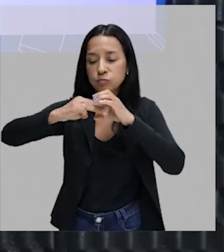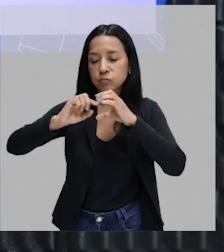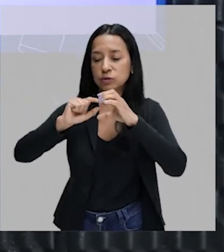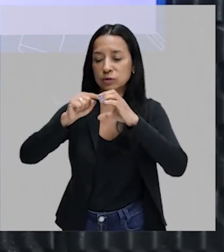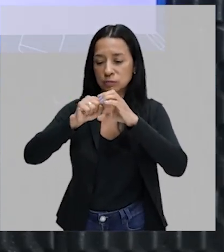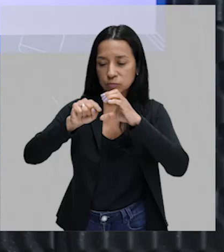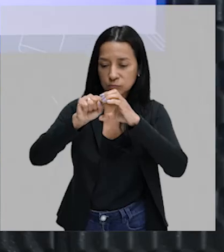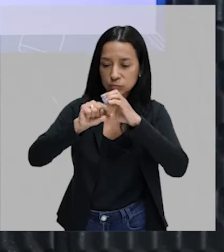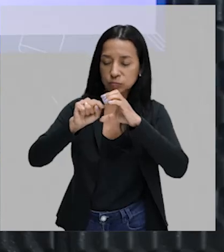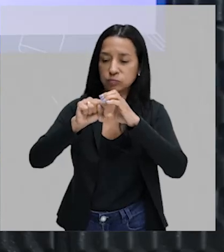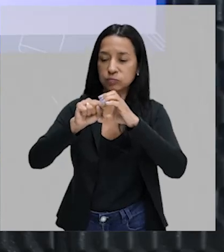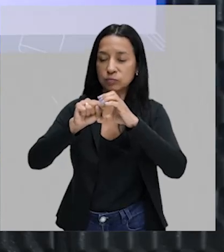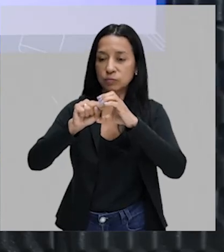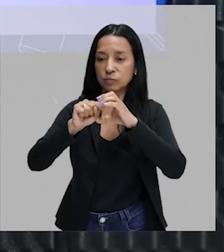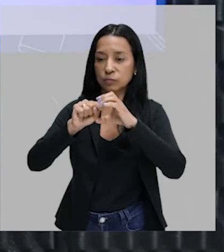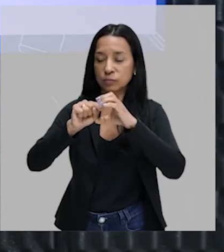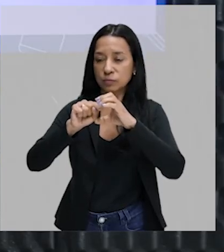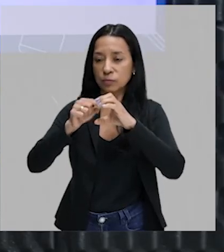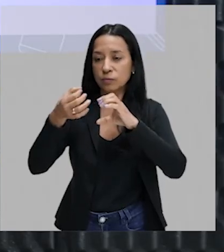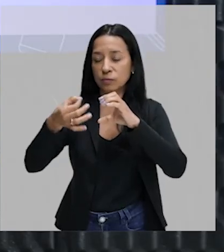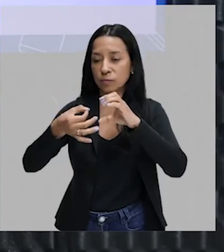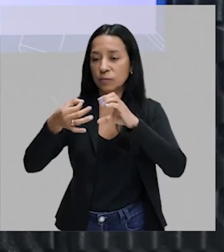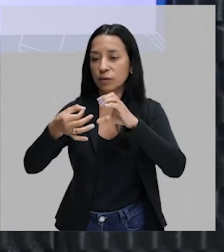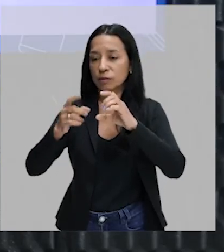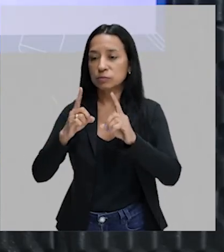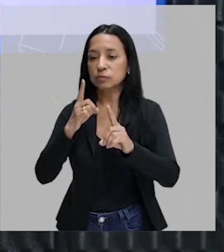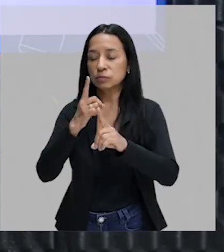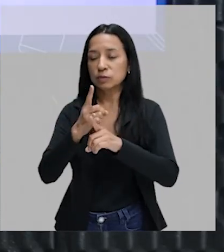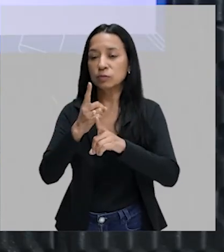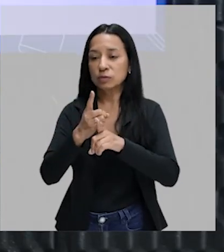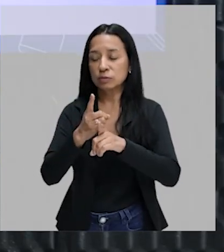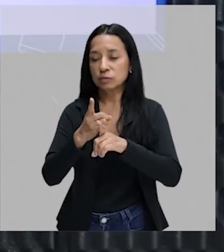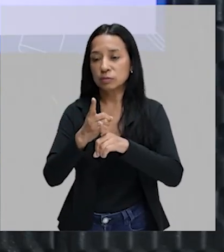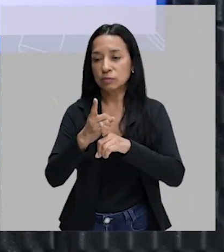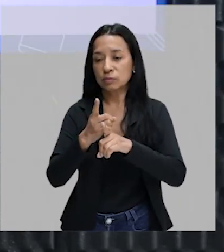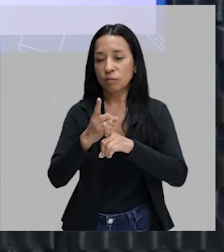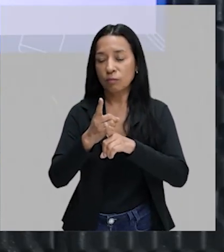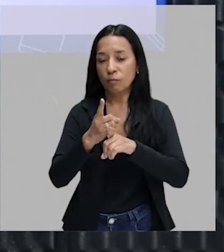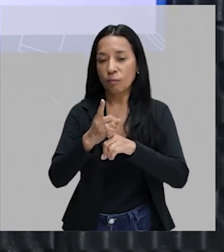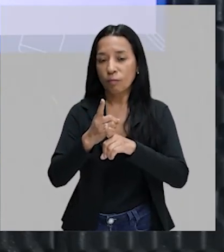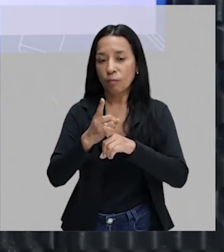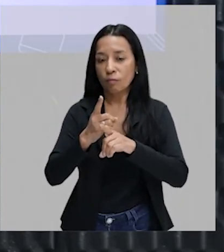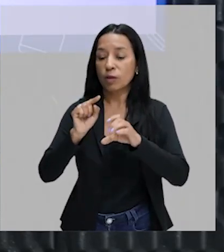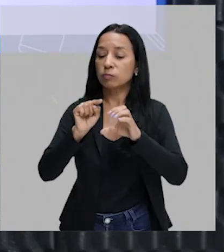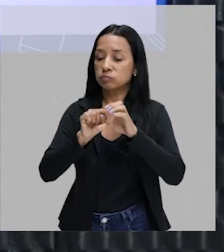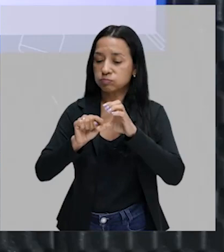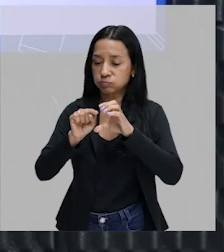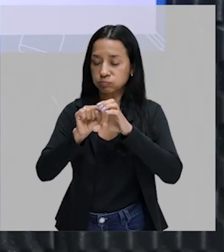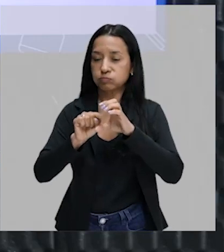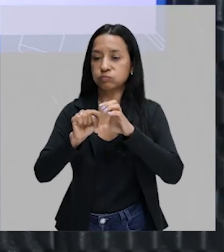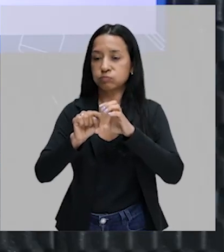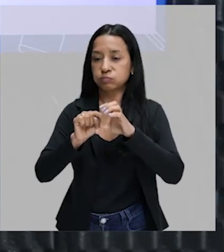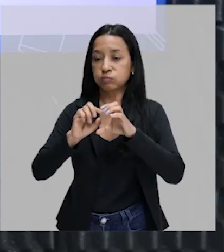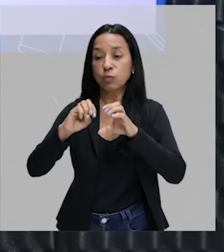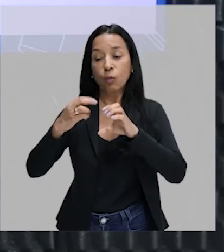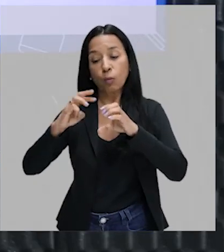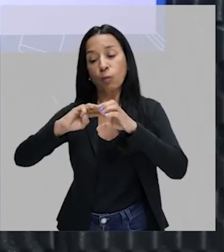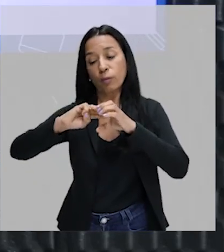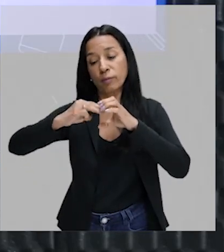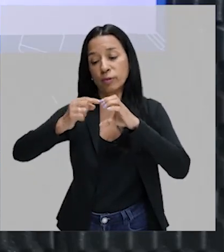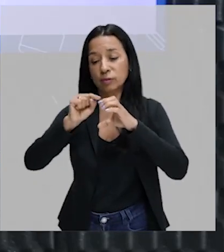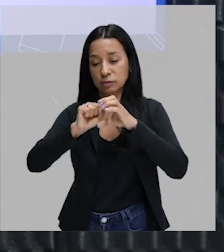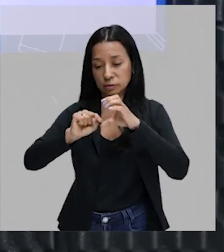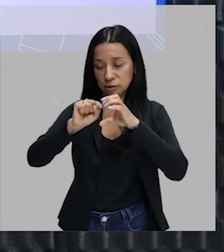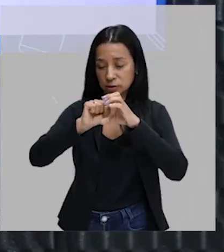limites do núcleo. Então, certamente, nós só vamos encontrar a carioteca ou membrana nuclear na